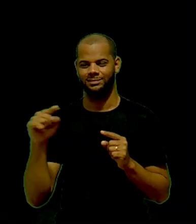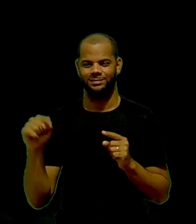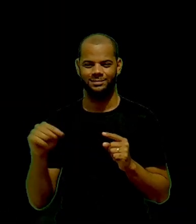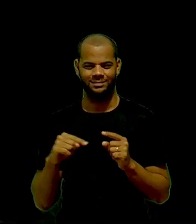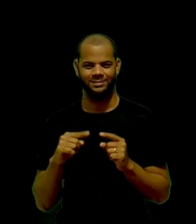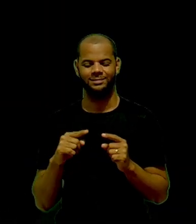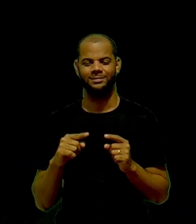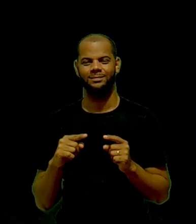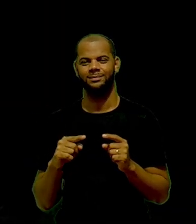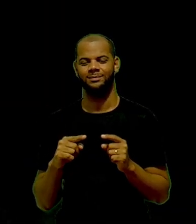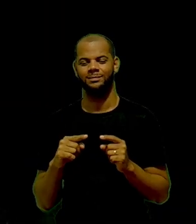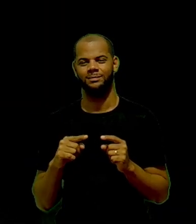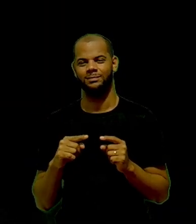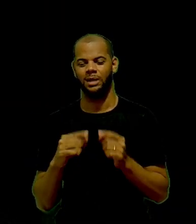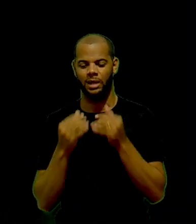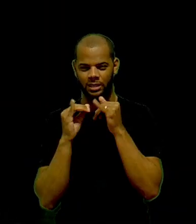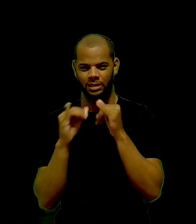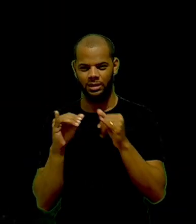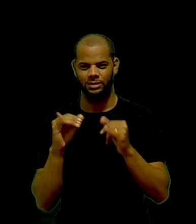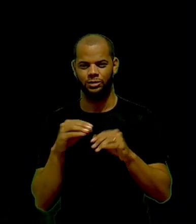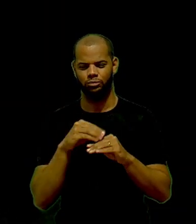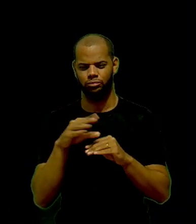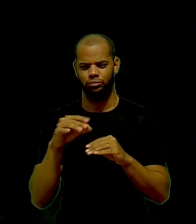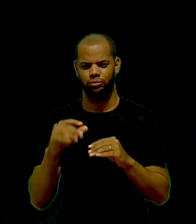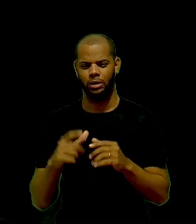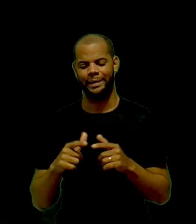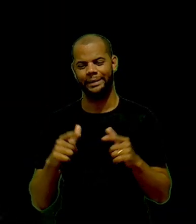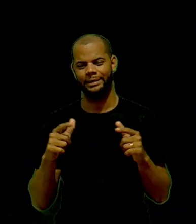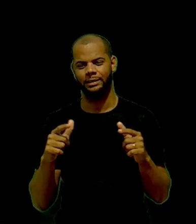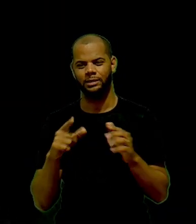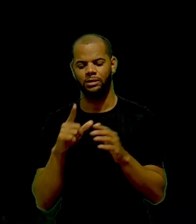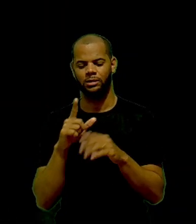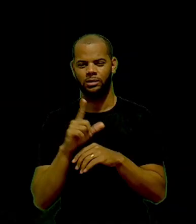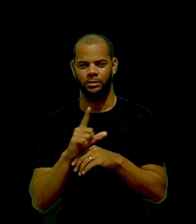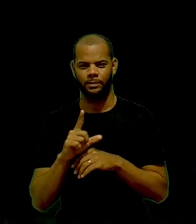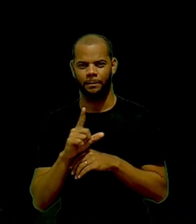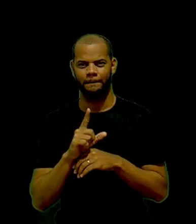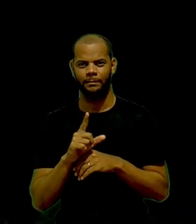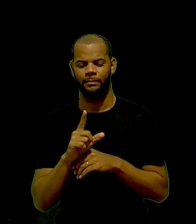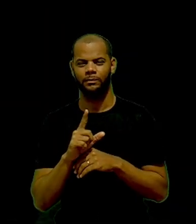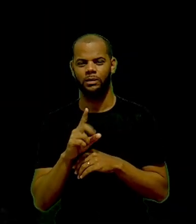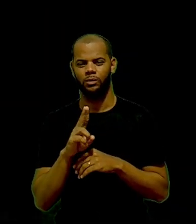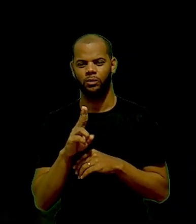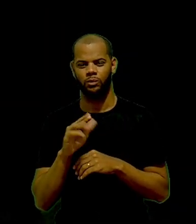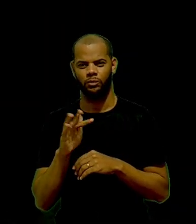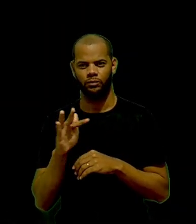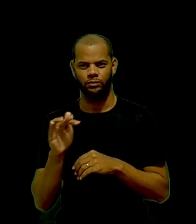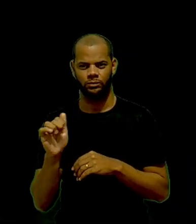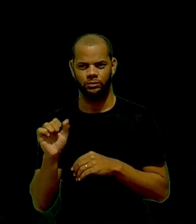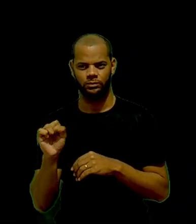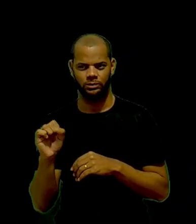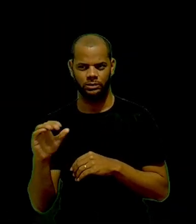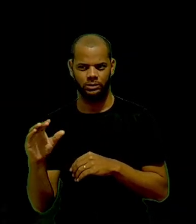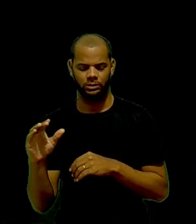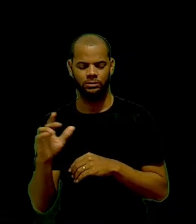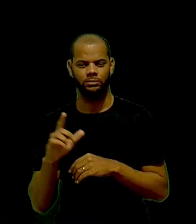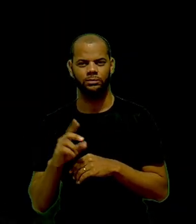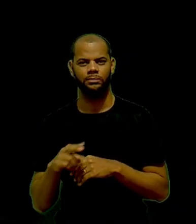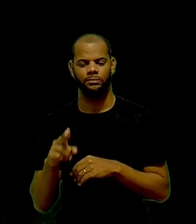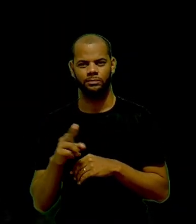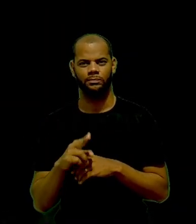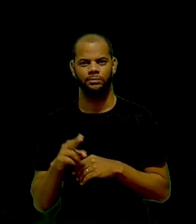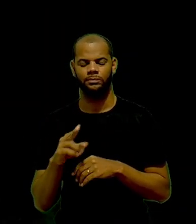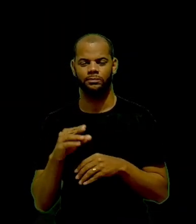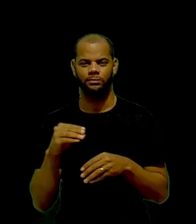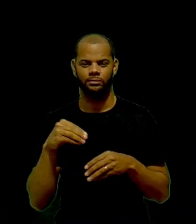temos geração fotovoltaica muito grande no laboratório fotovoltaica UFSC, compensamos toda a fatura de energia